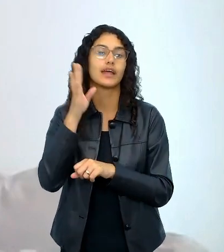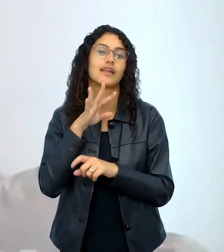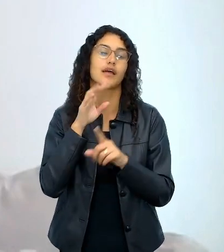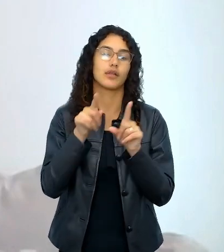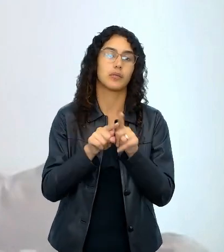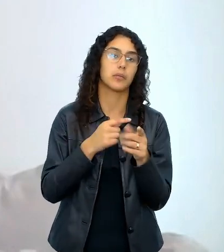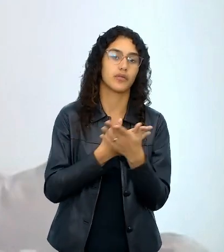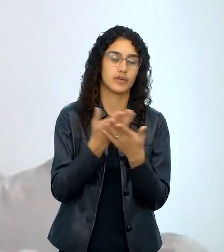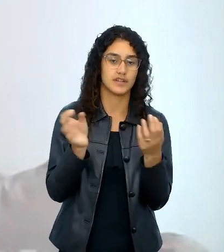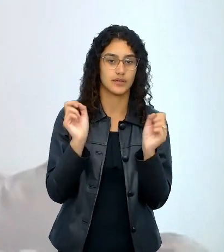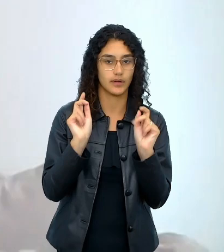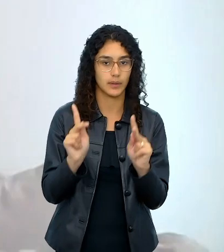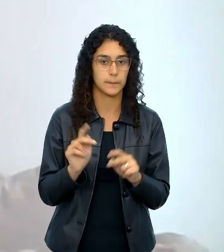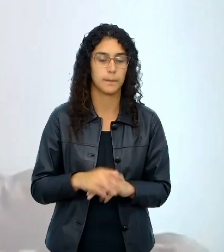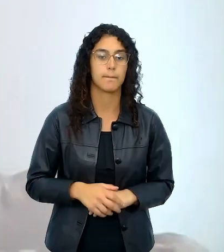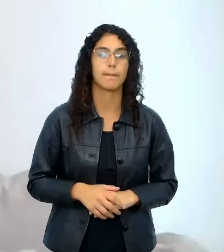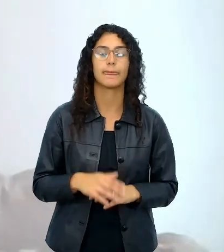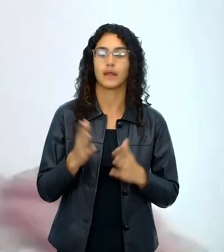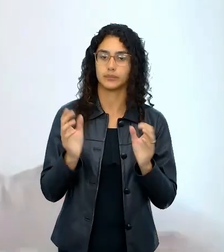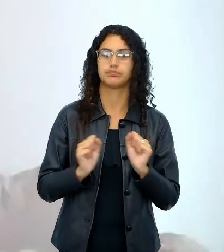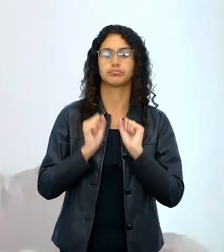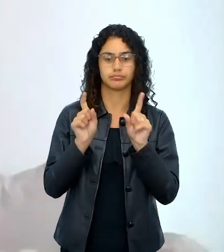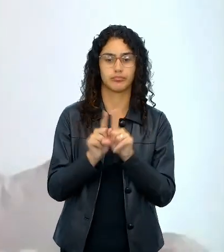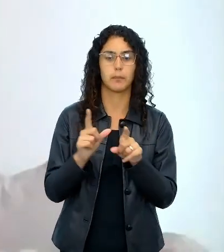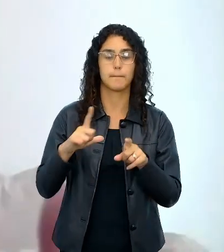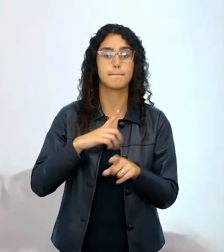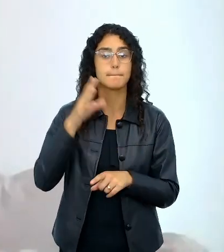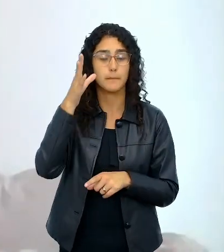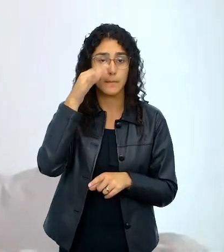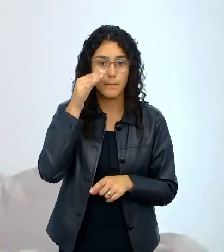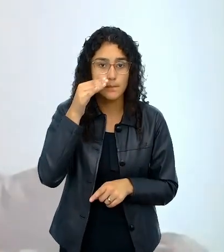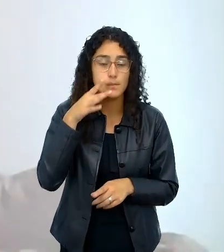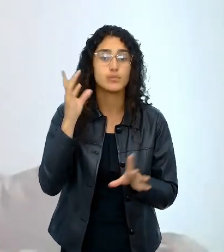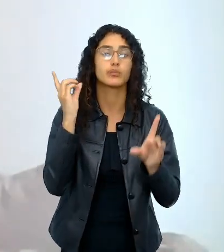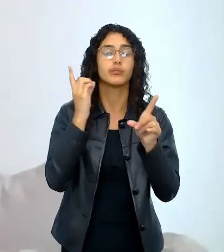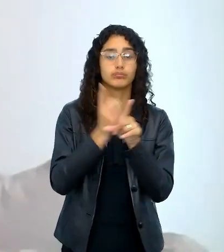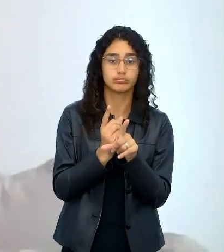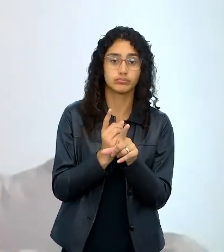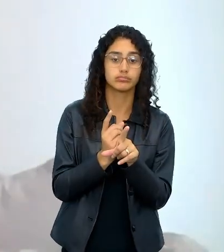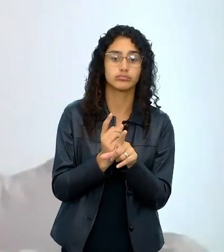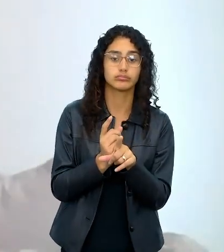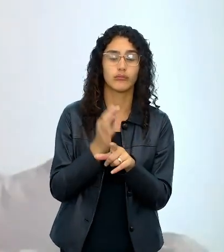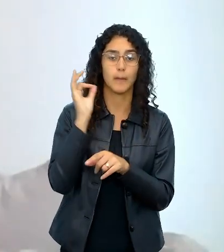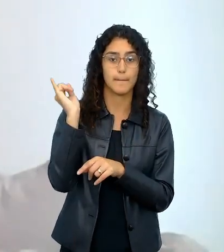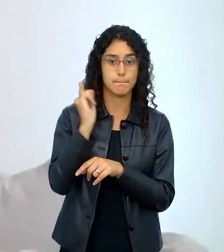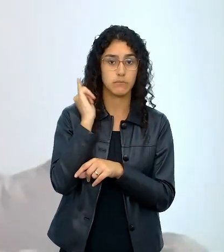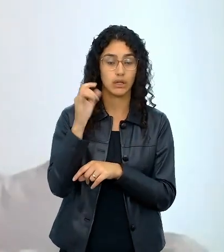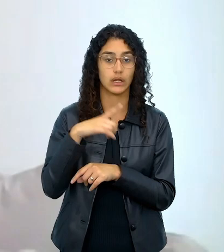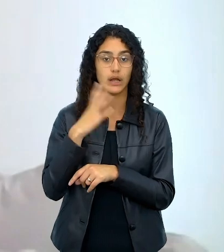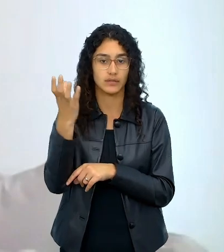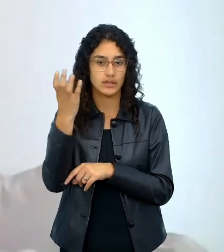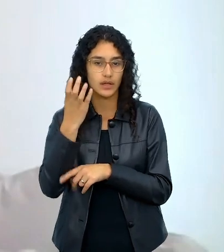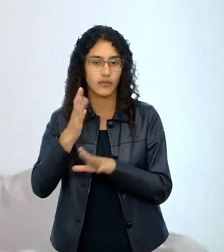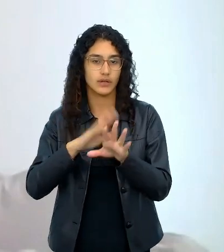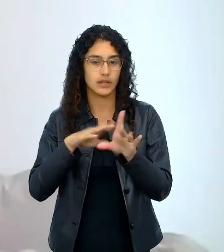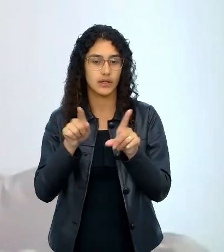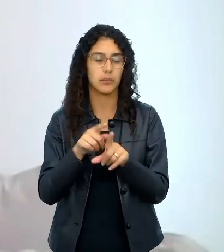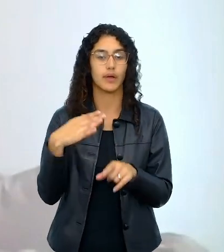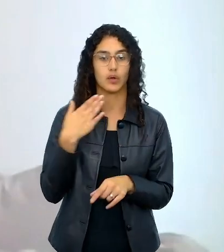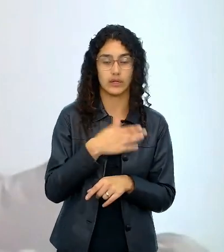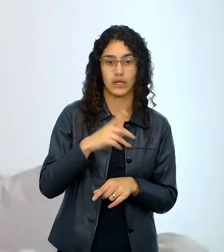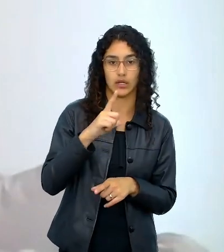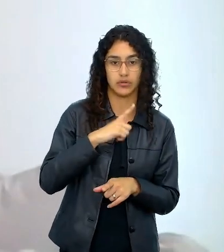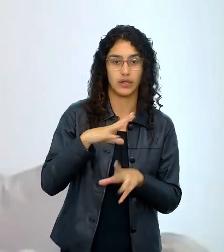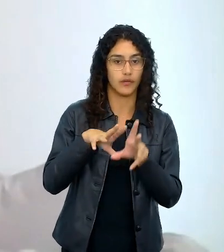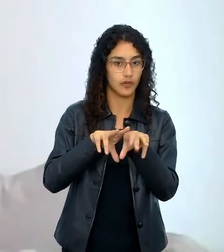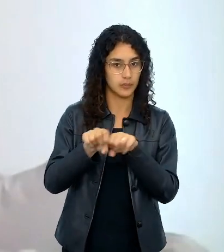para você, tá bom? Qualquer coisa também. Tem o interesse? Tem algum ponto chave aí que você gostaria de ter